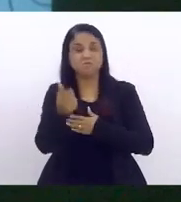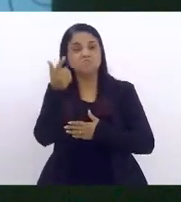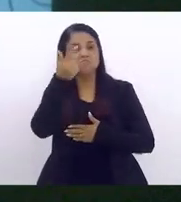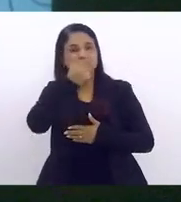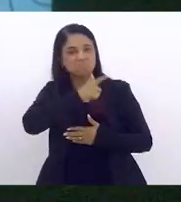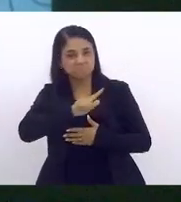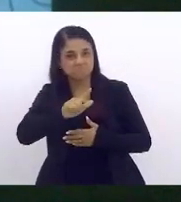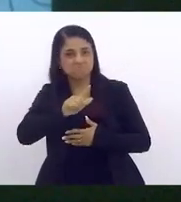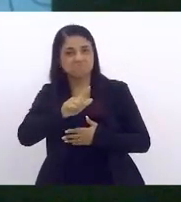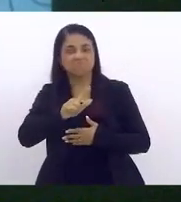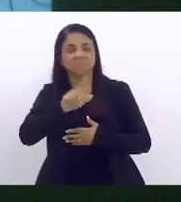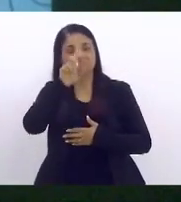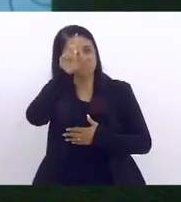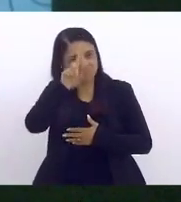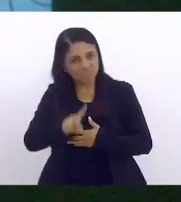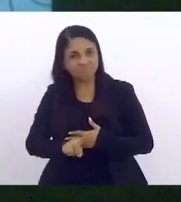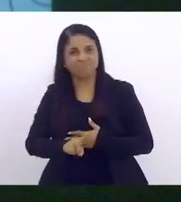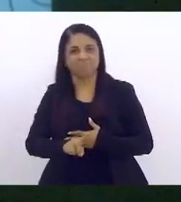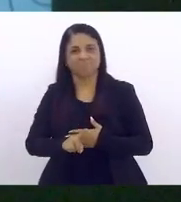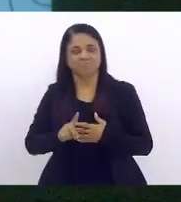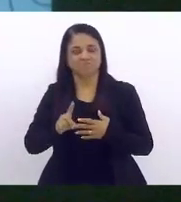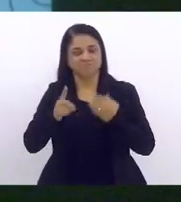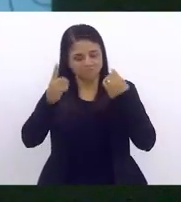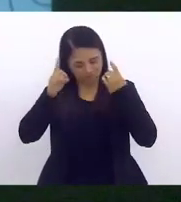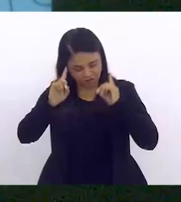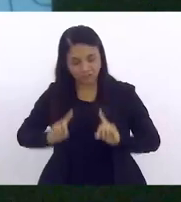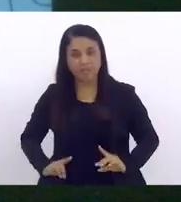parir dignamente.